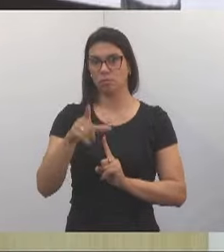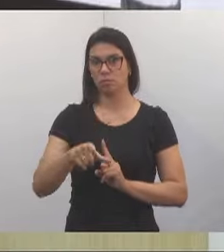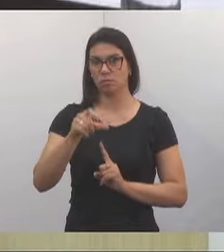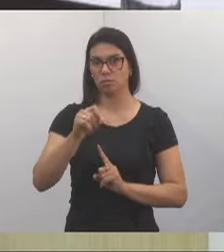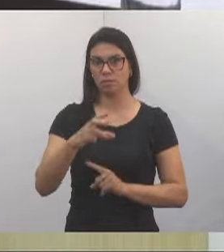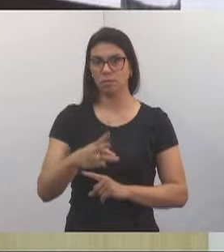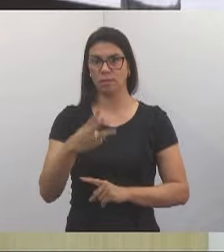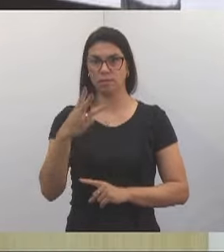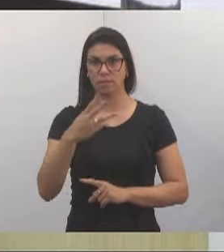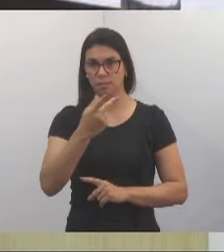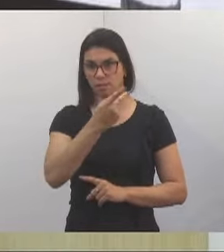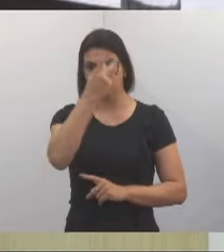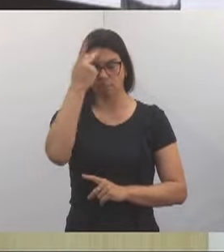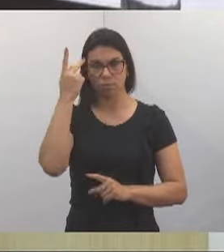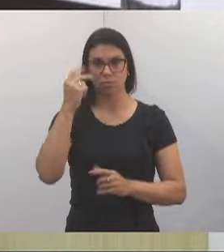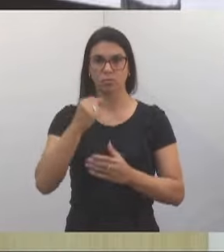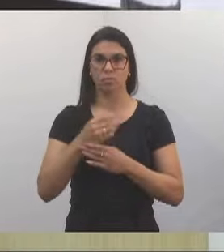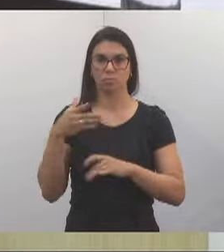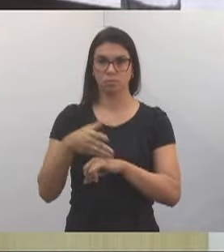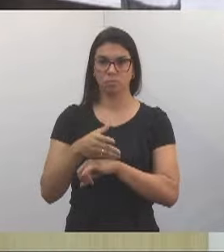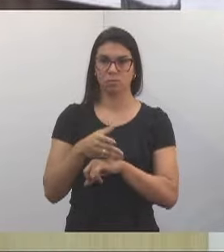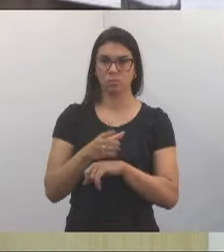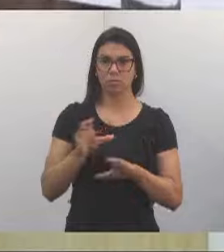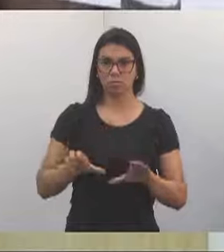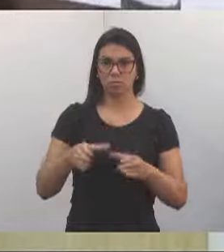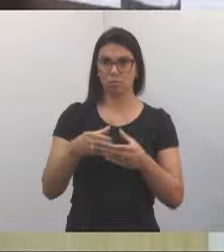3 integrantes da comissão.